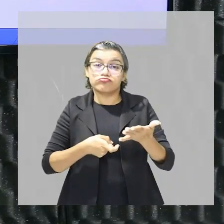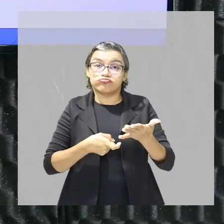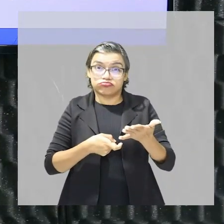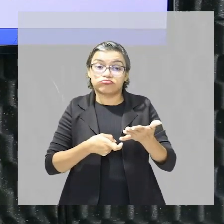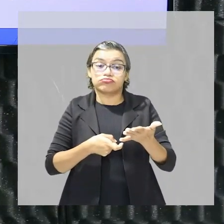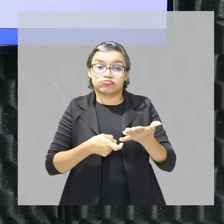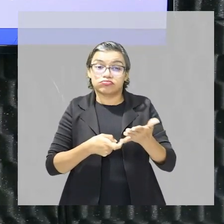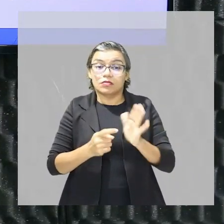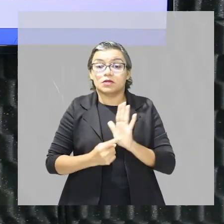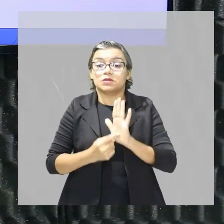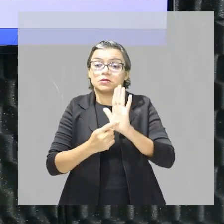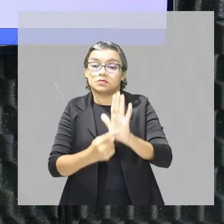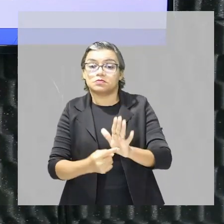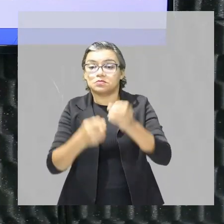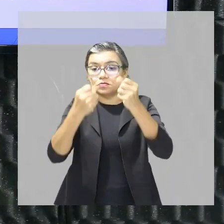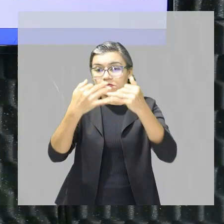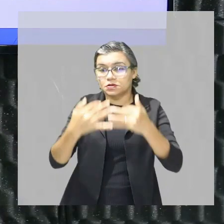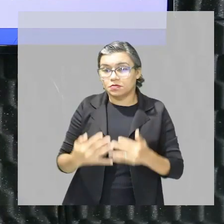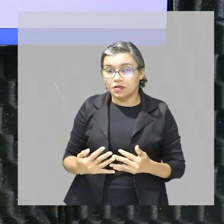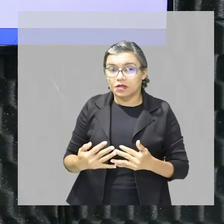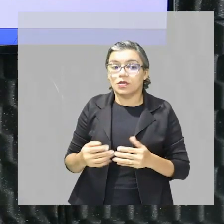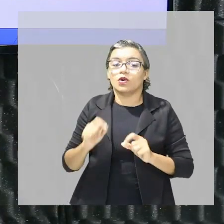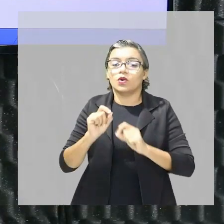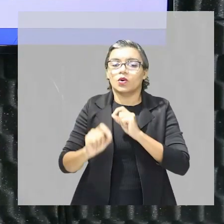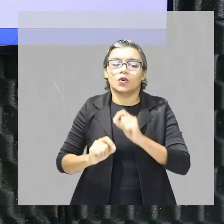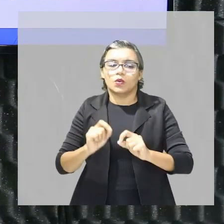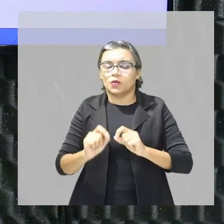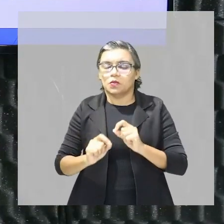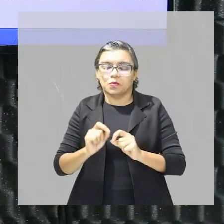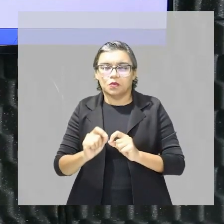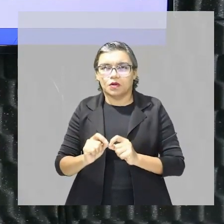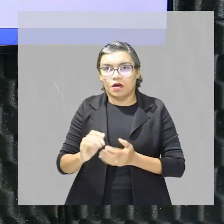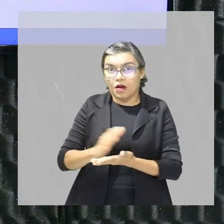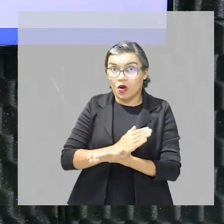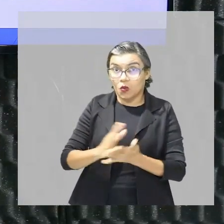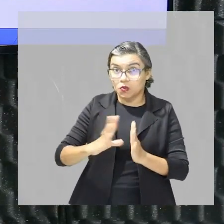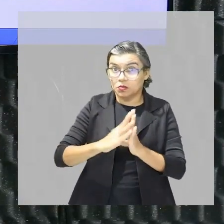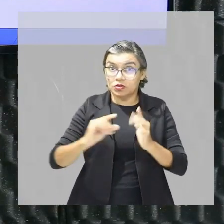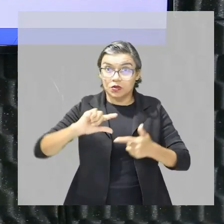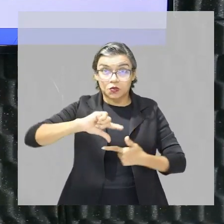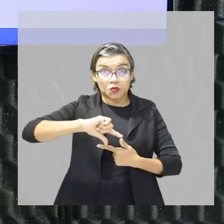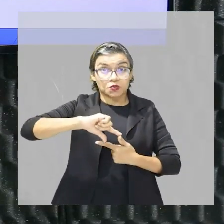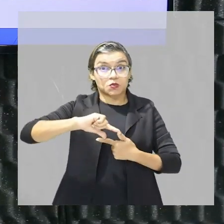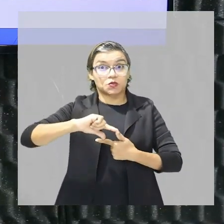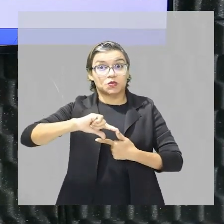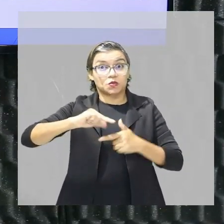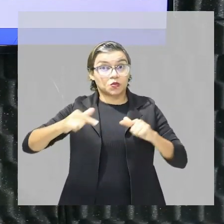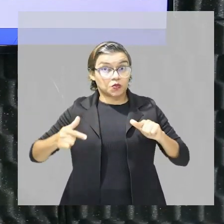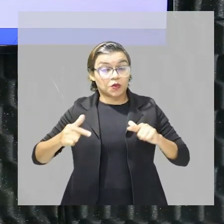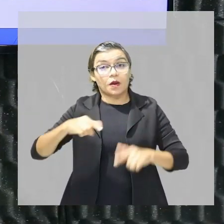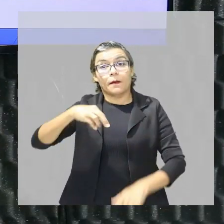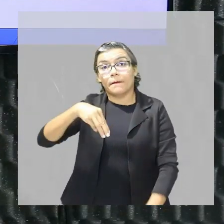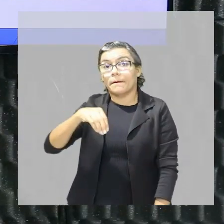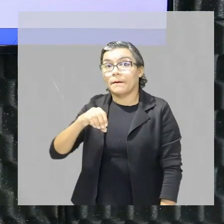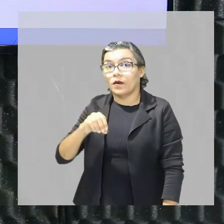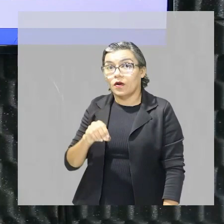textos abordam questionamento da construção da modernidade que defendem Que tipo de modelo modernidade